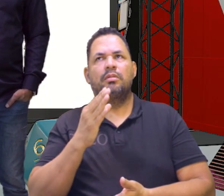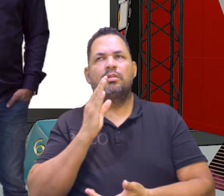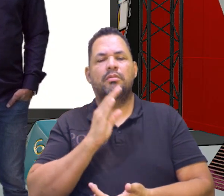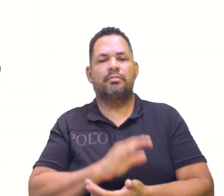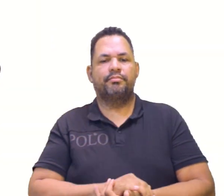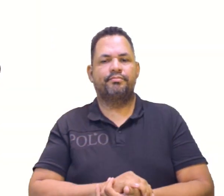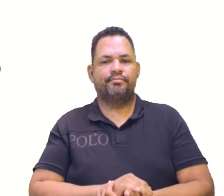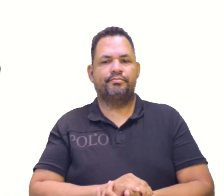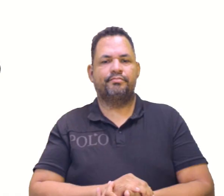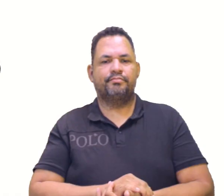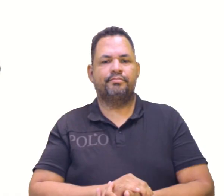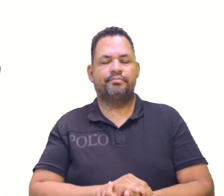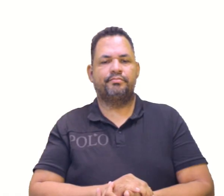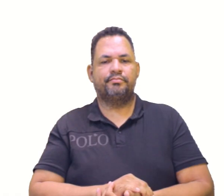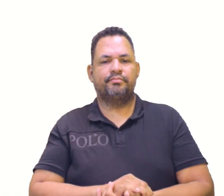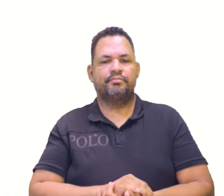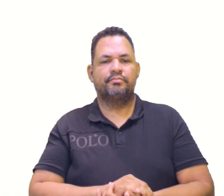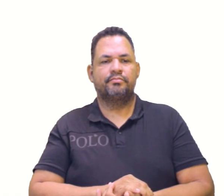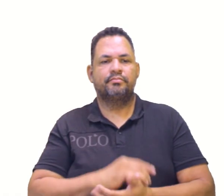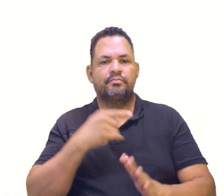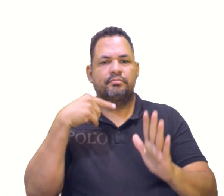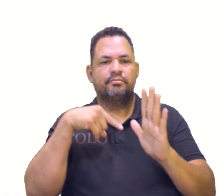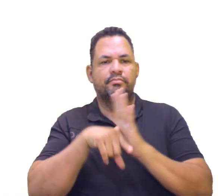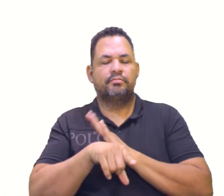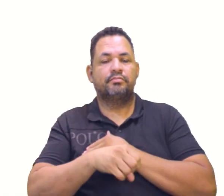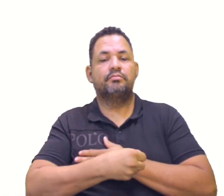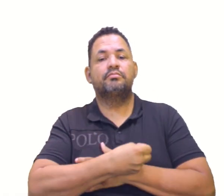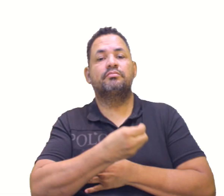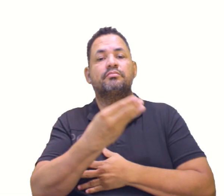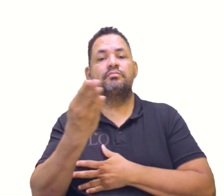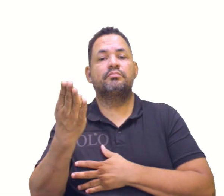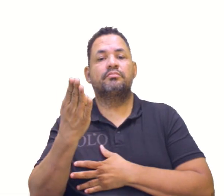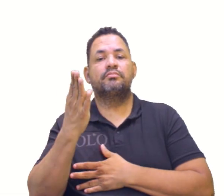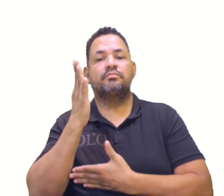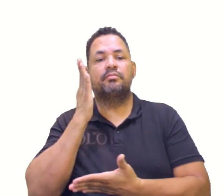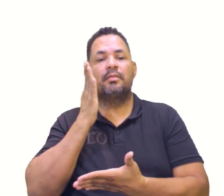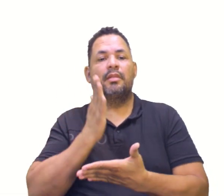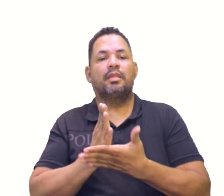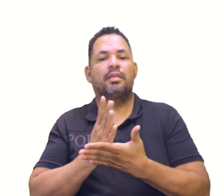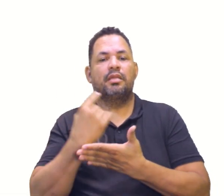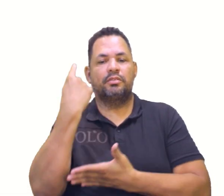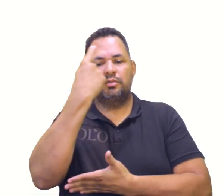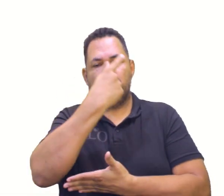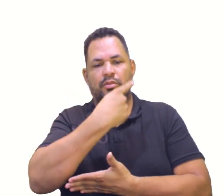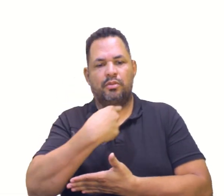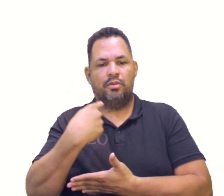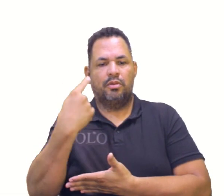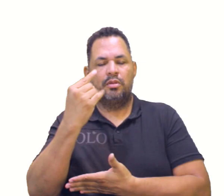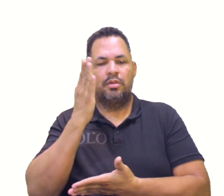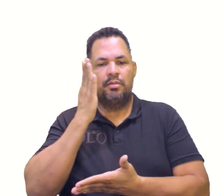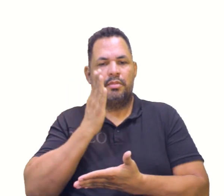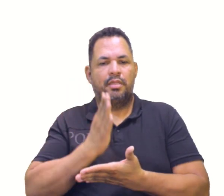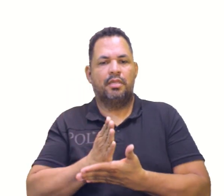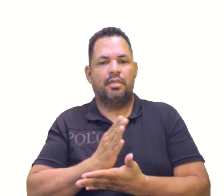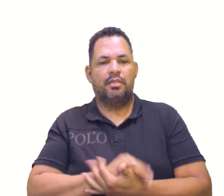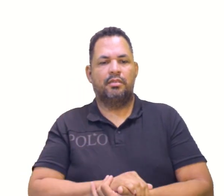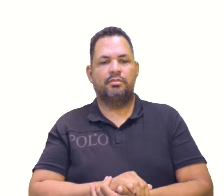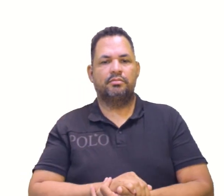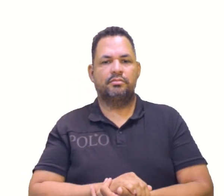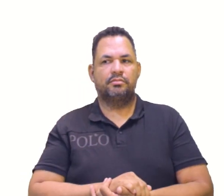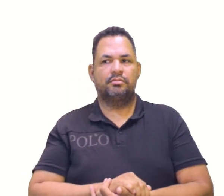Bora ver? Na telinha, então, a pergunta é quanto é meia hora e meia? Meia hora e